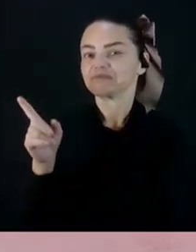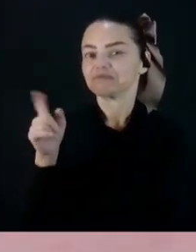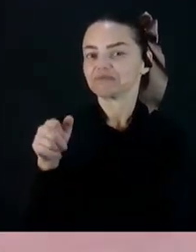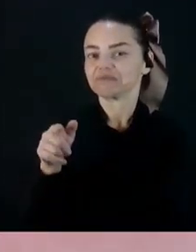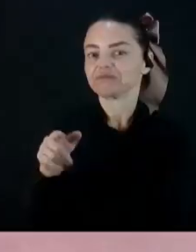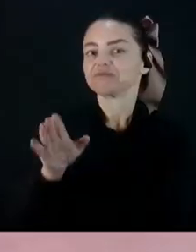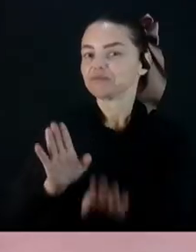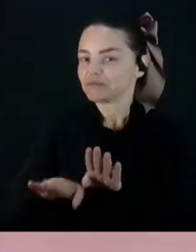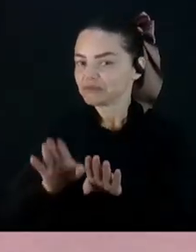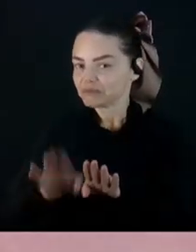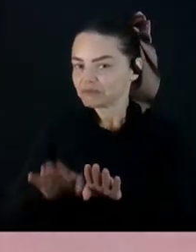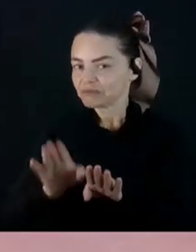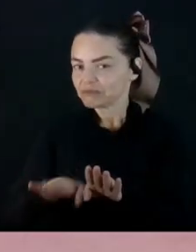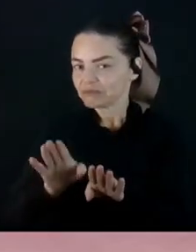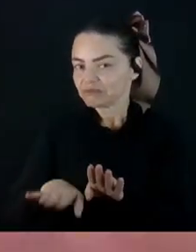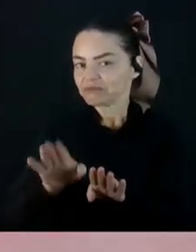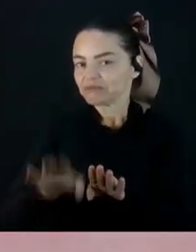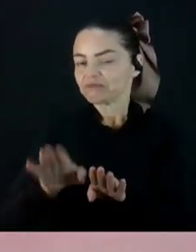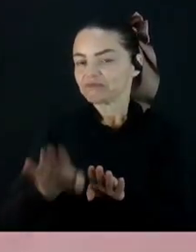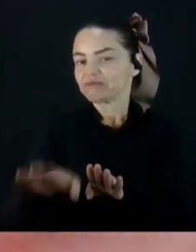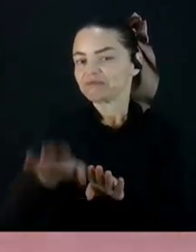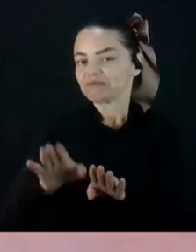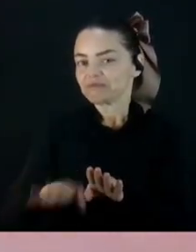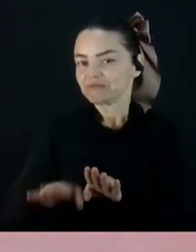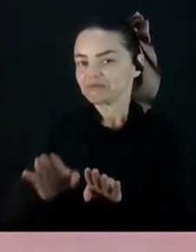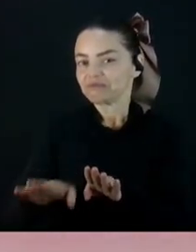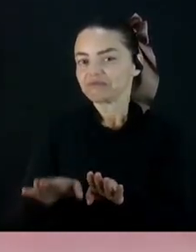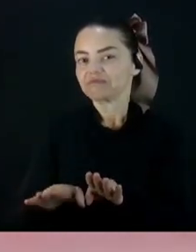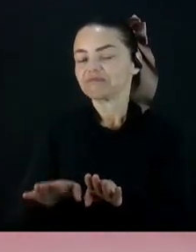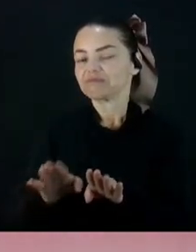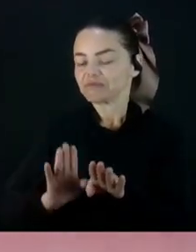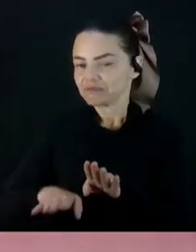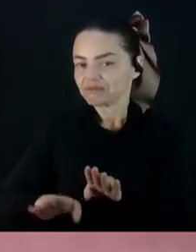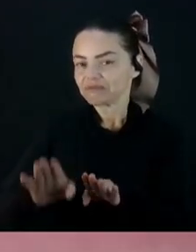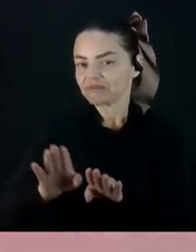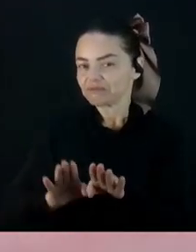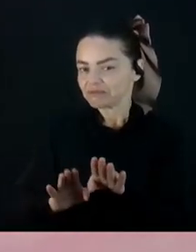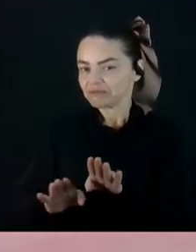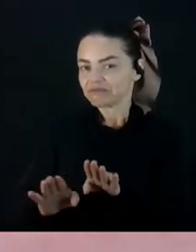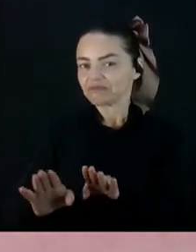pé de máquina. Nós damos retrocesso no início e no final.